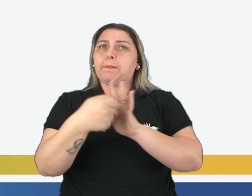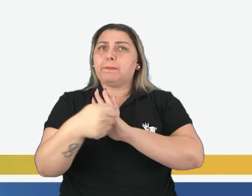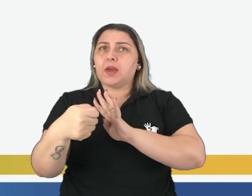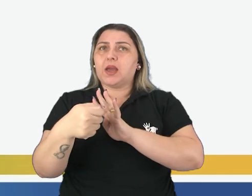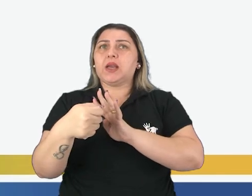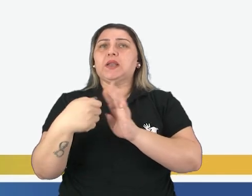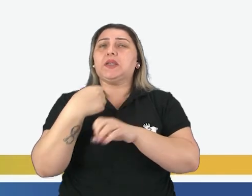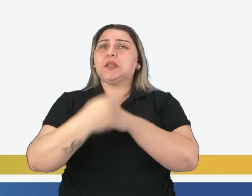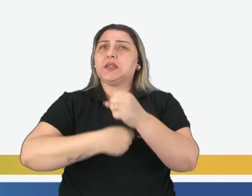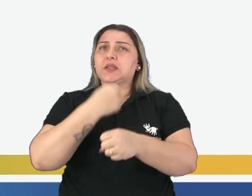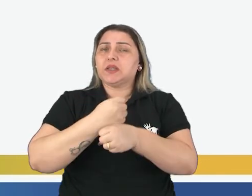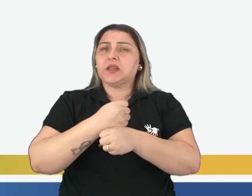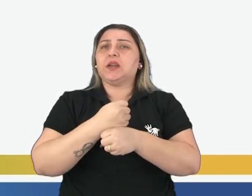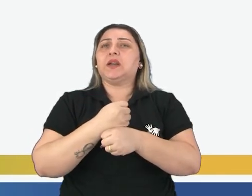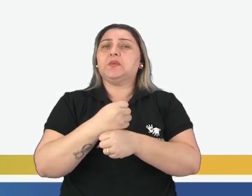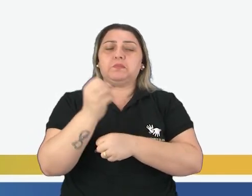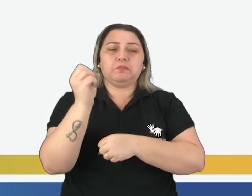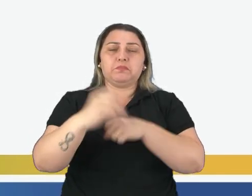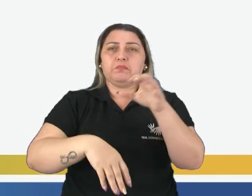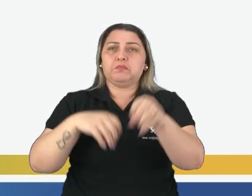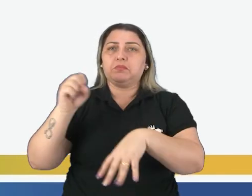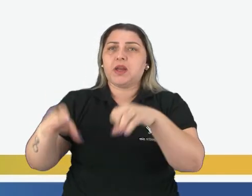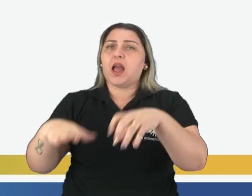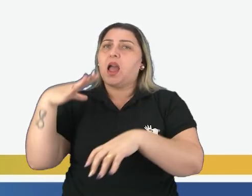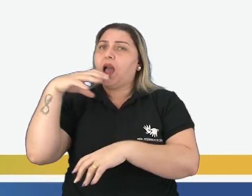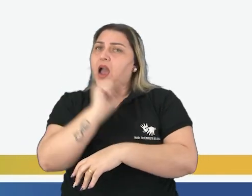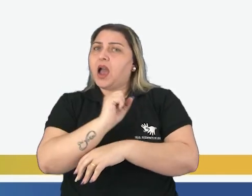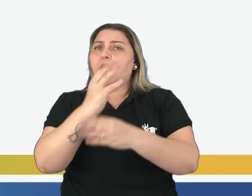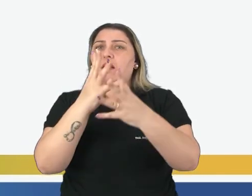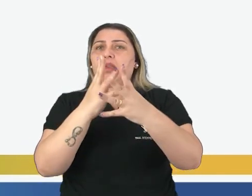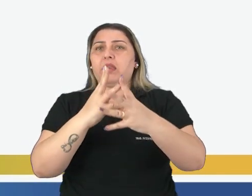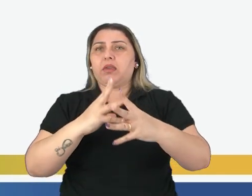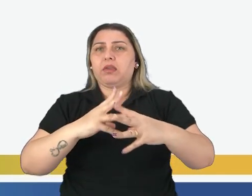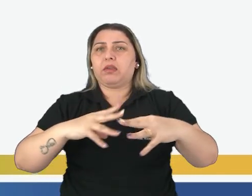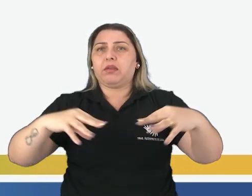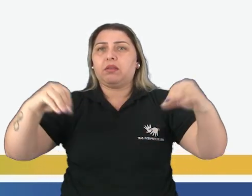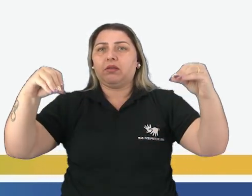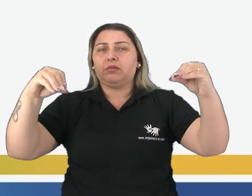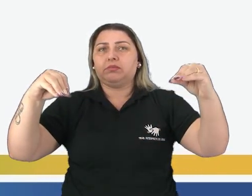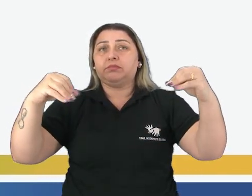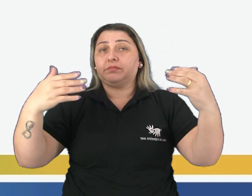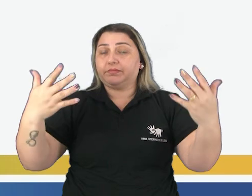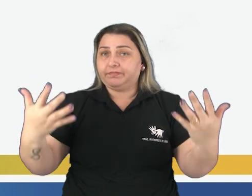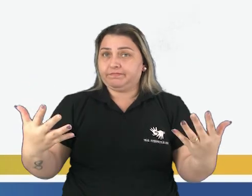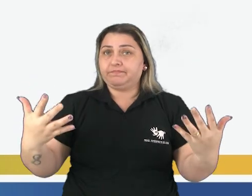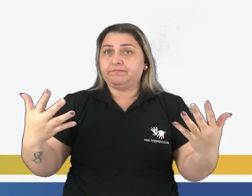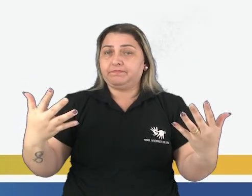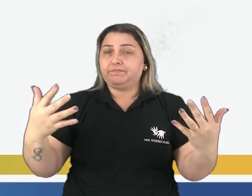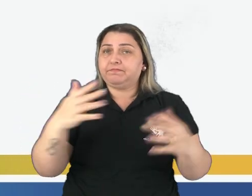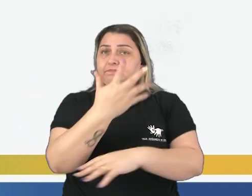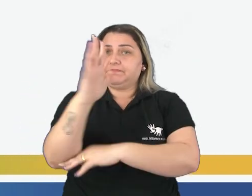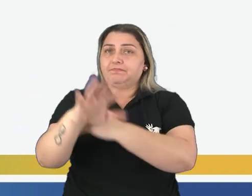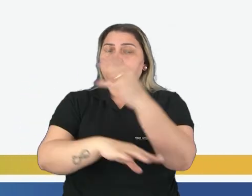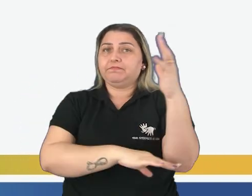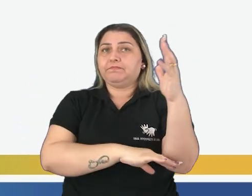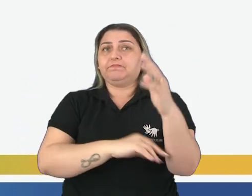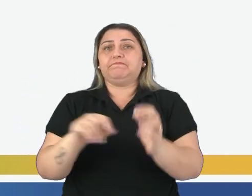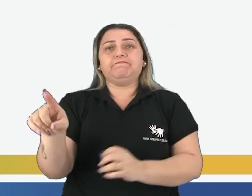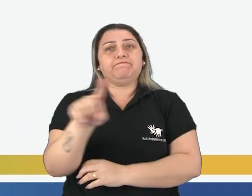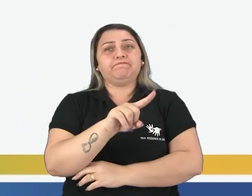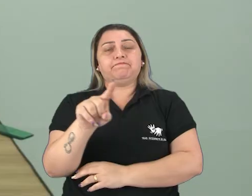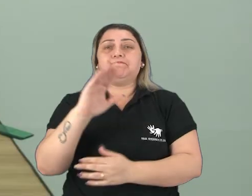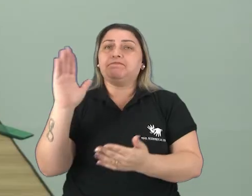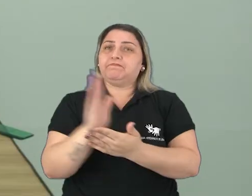que todo lixo que a gente joga por aí, ele pode ser se desfeito ali na natureza?